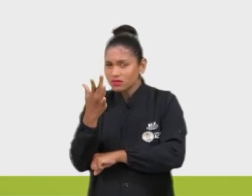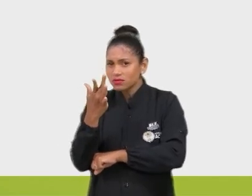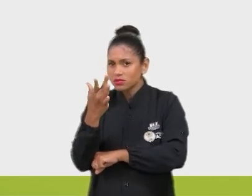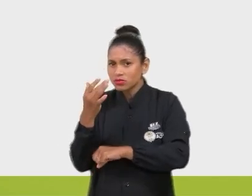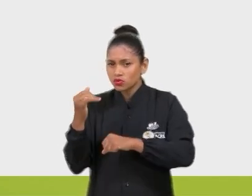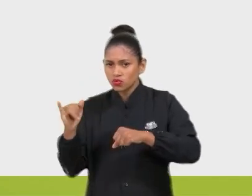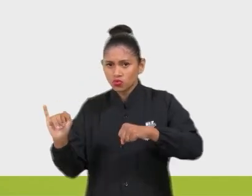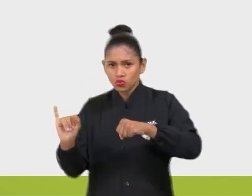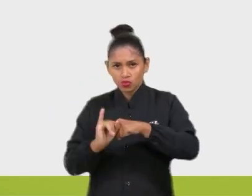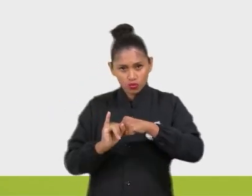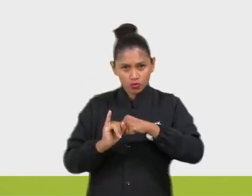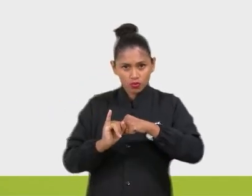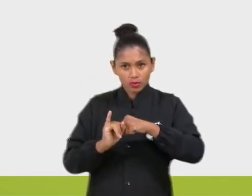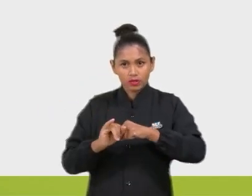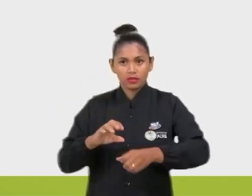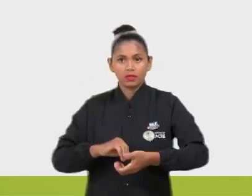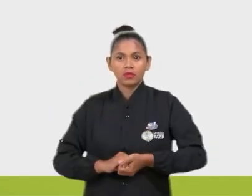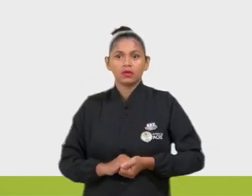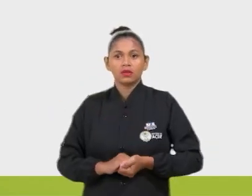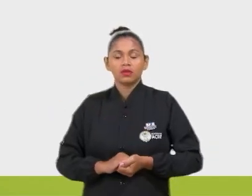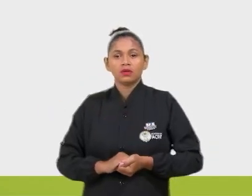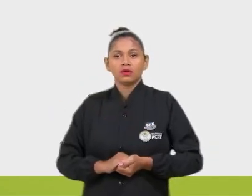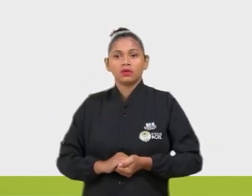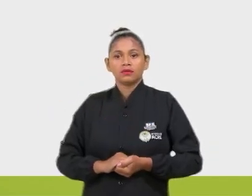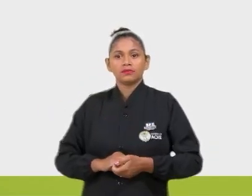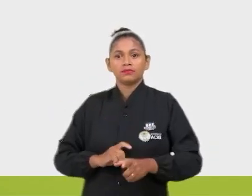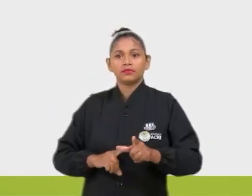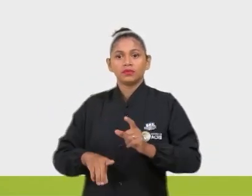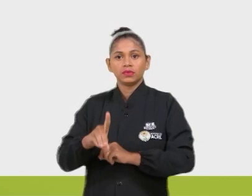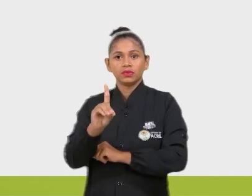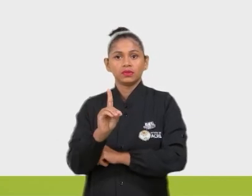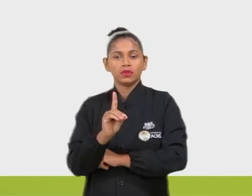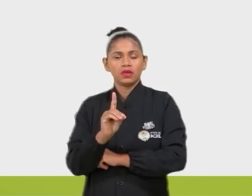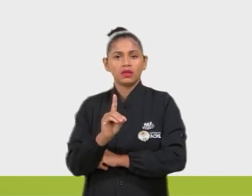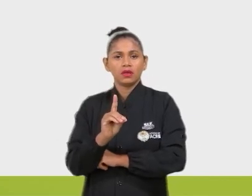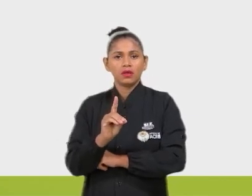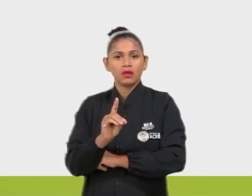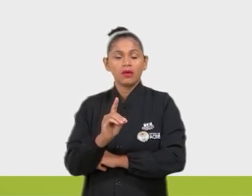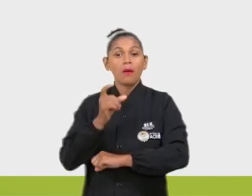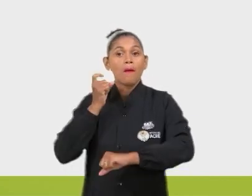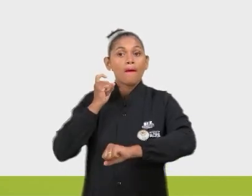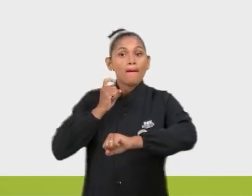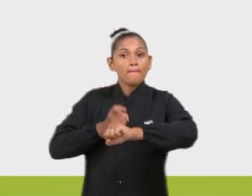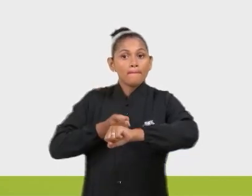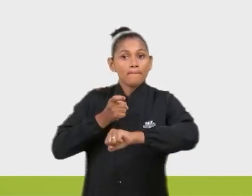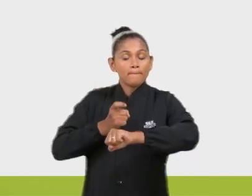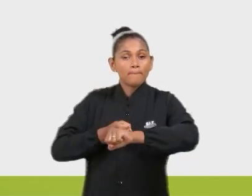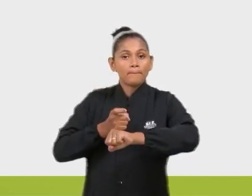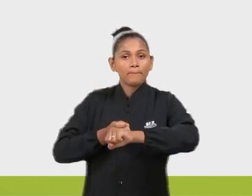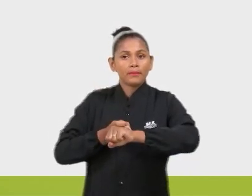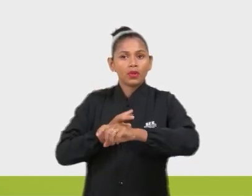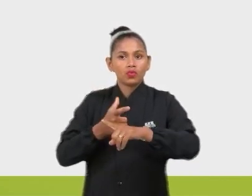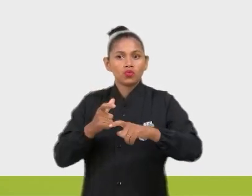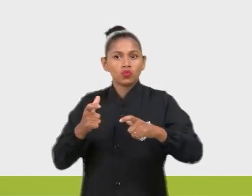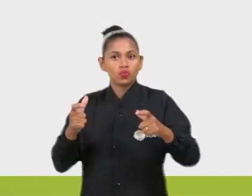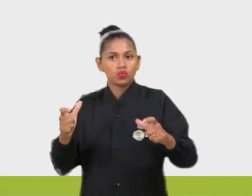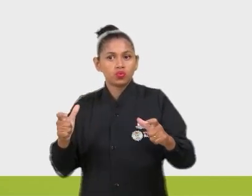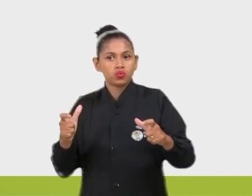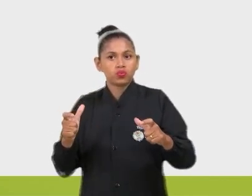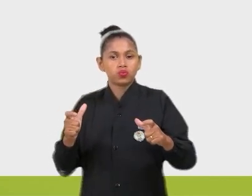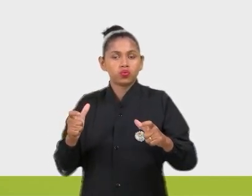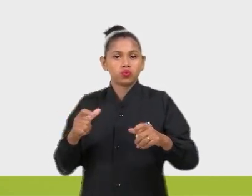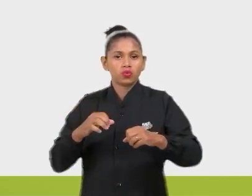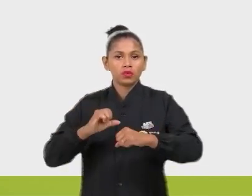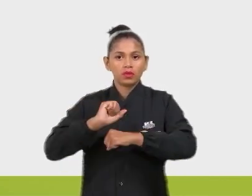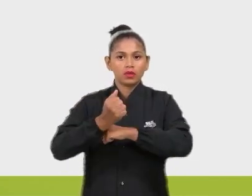de grande raio atômico? Ou será que eles são considerados metais altamente